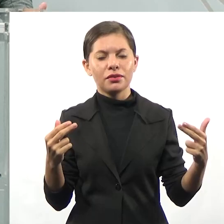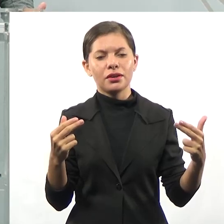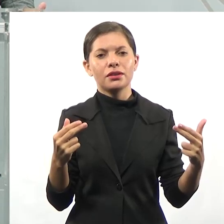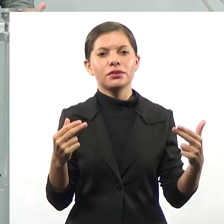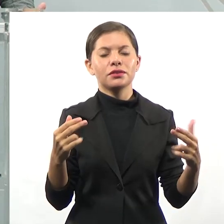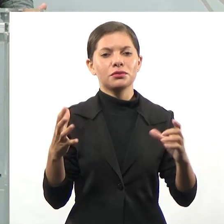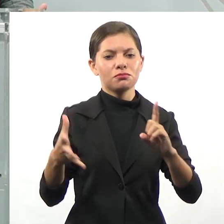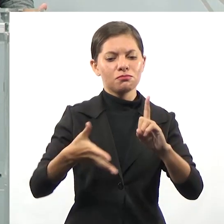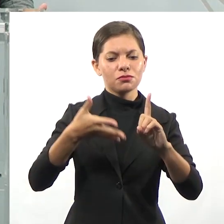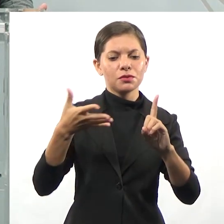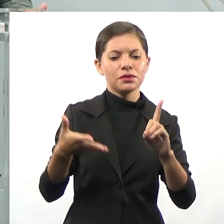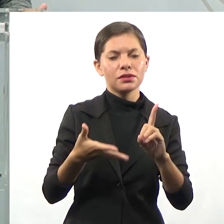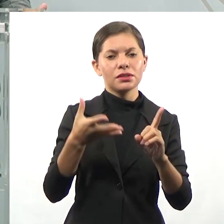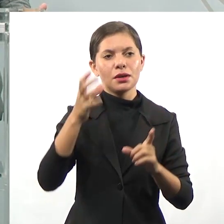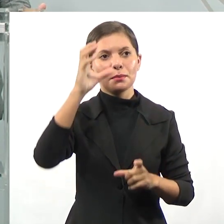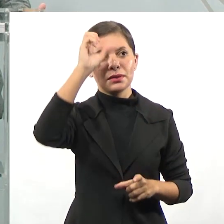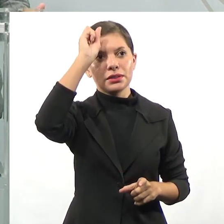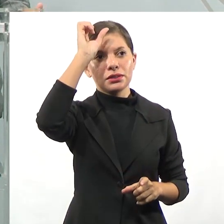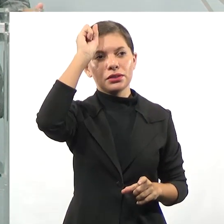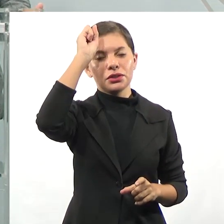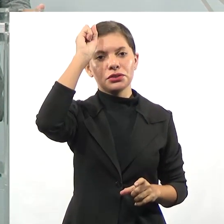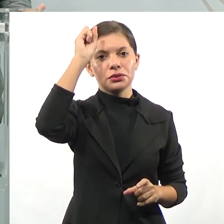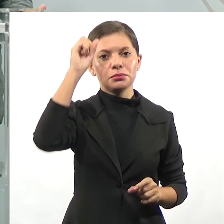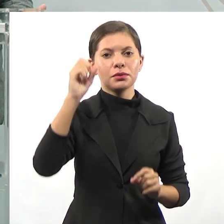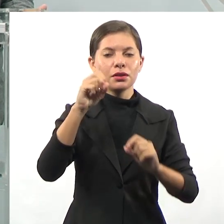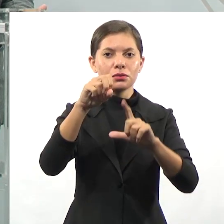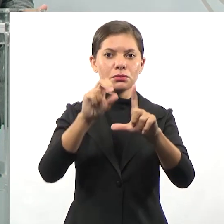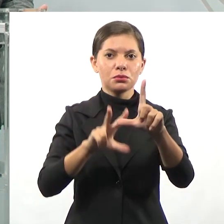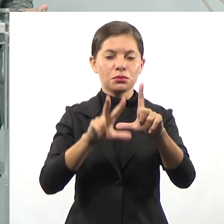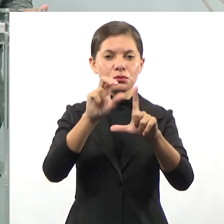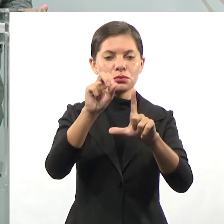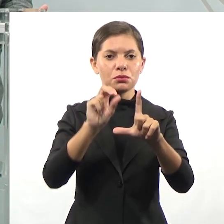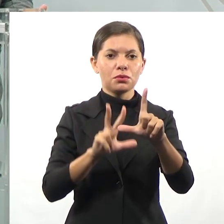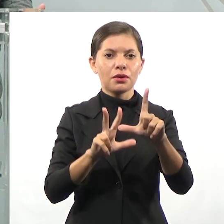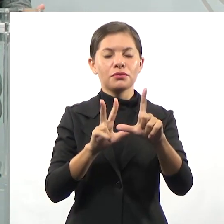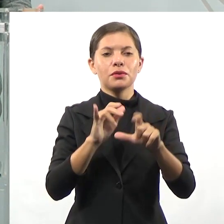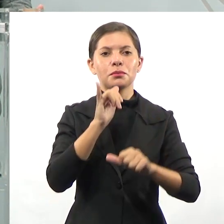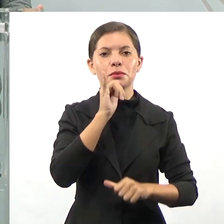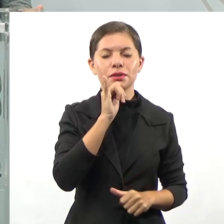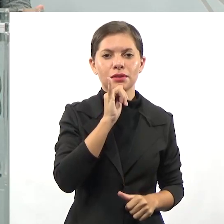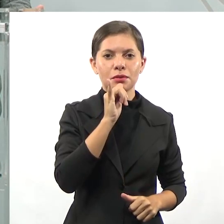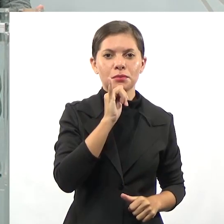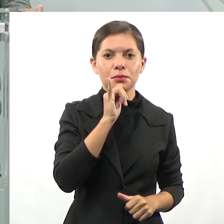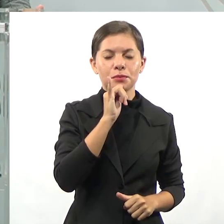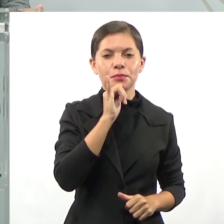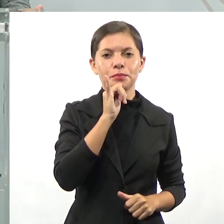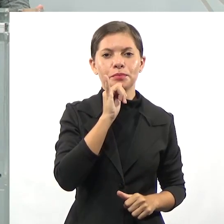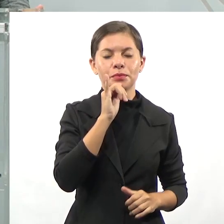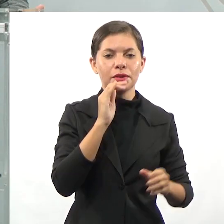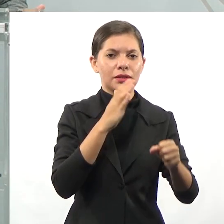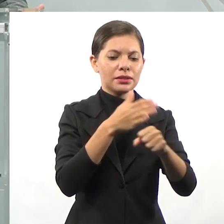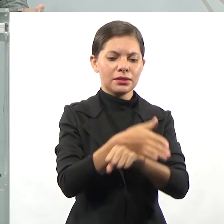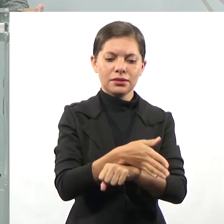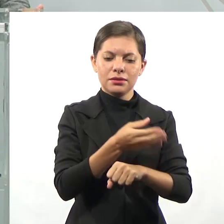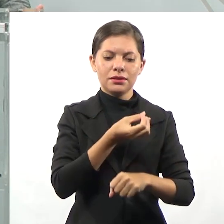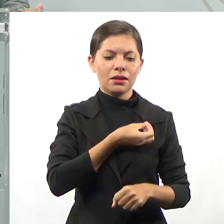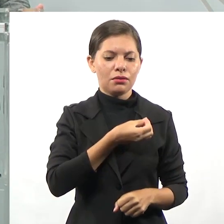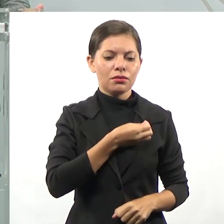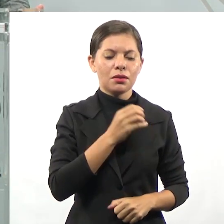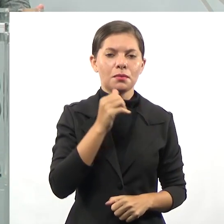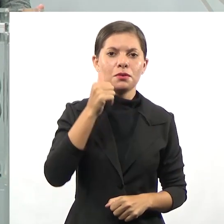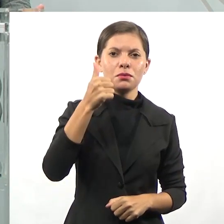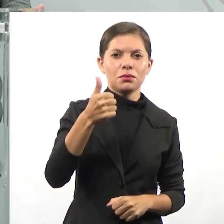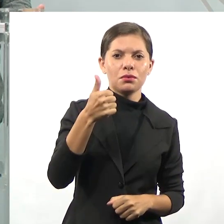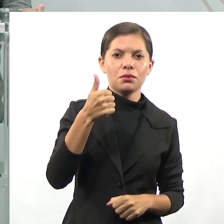acessando frequentemente, ou se suas notas melhoraram, ou se você acessou determinado conteúdo, ter a capacidade